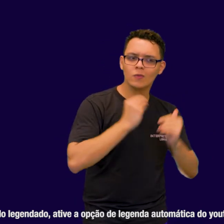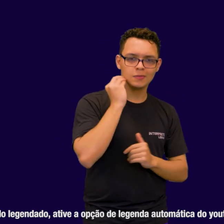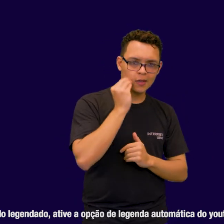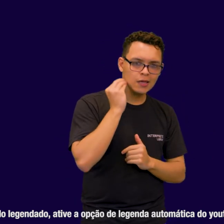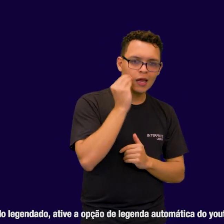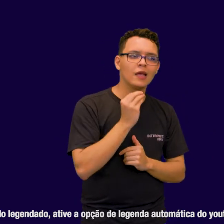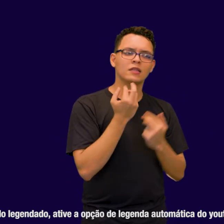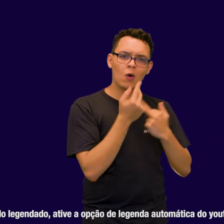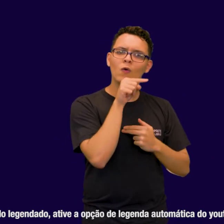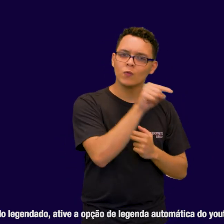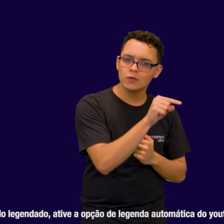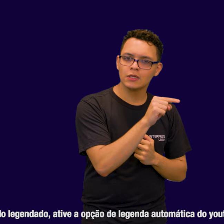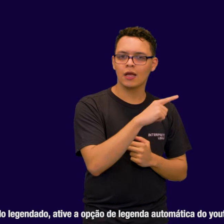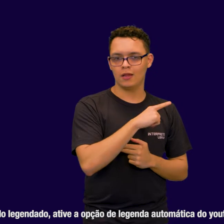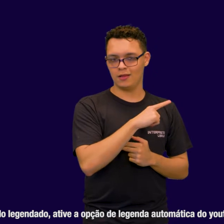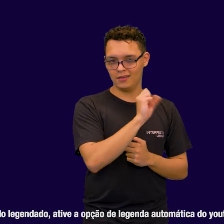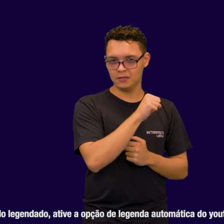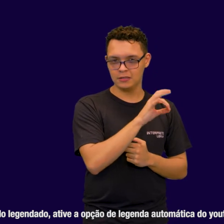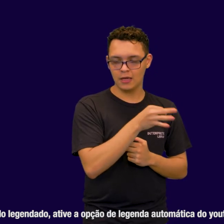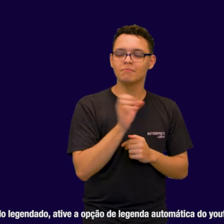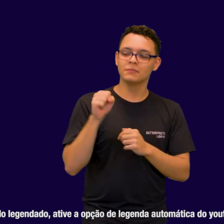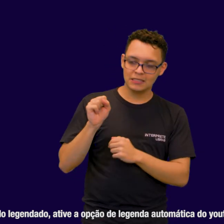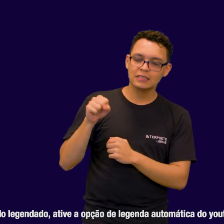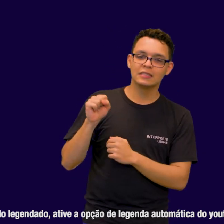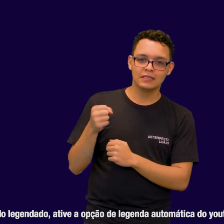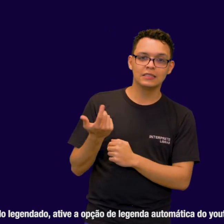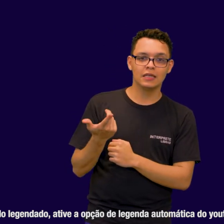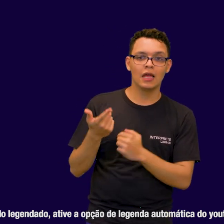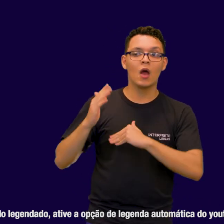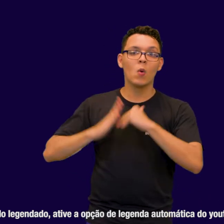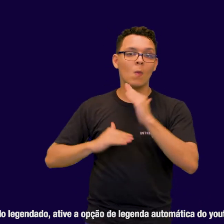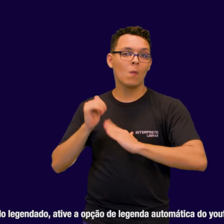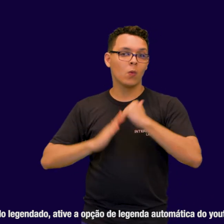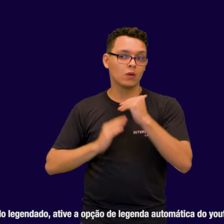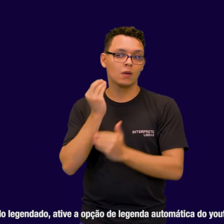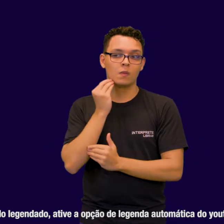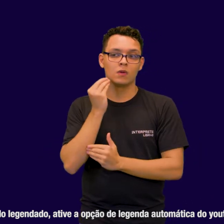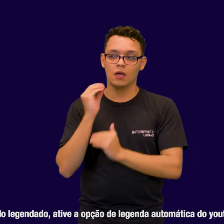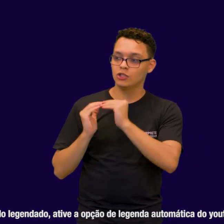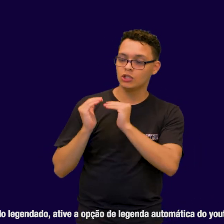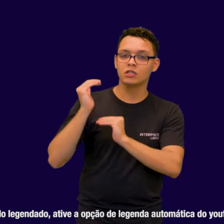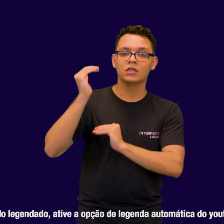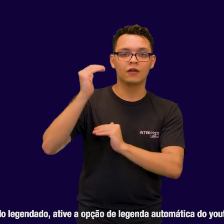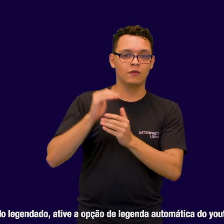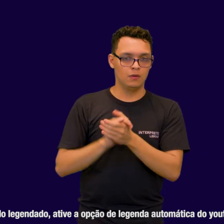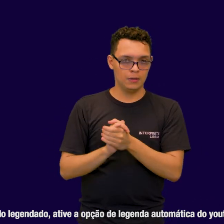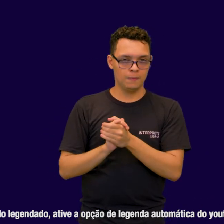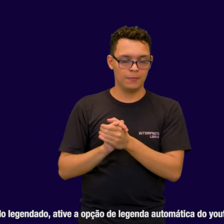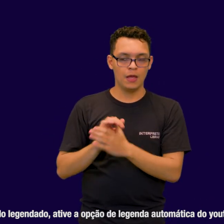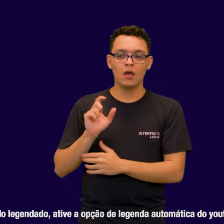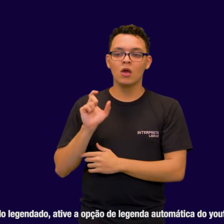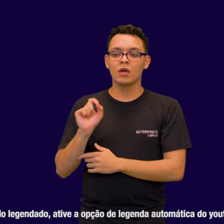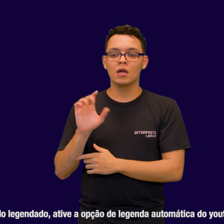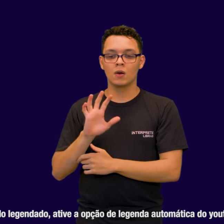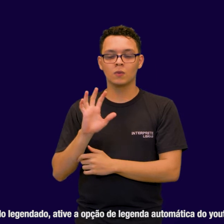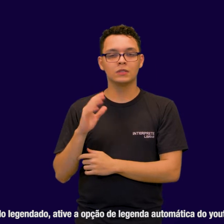sommelier, que oferece esse tipo de treinamento, né? Sim, isso é um mercado crescente e que agora, com esse trabalho